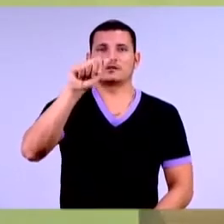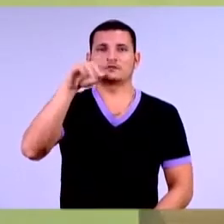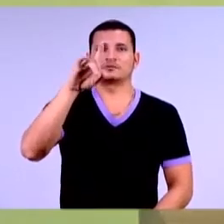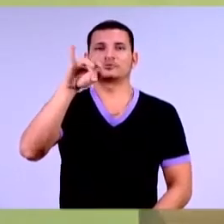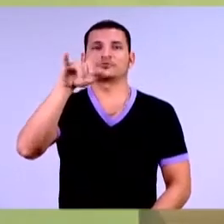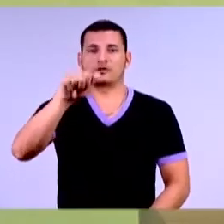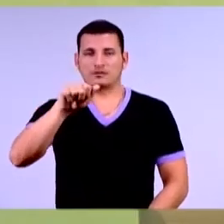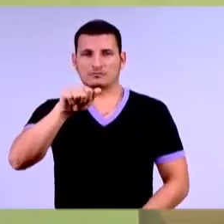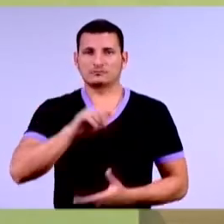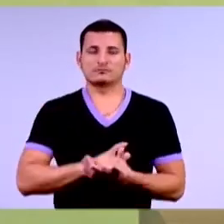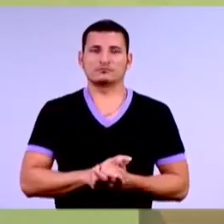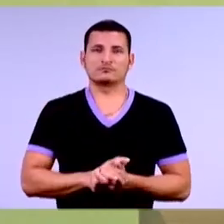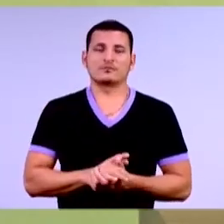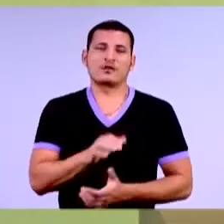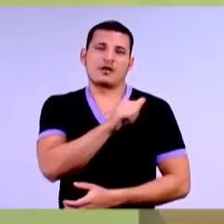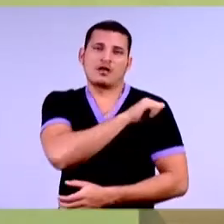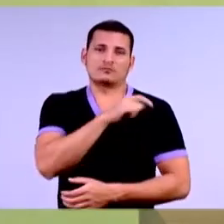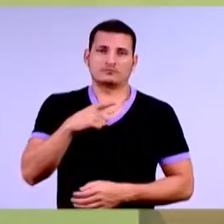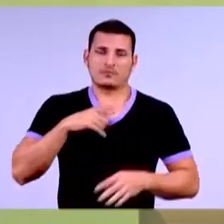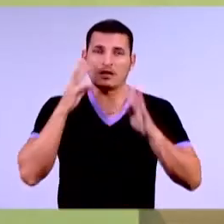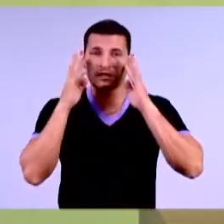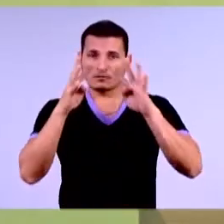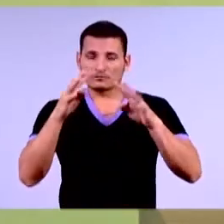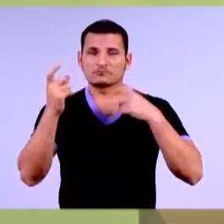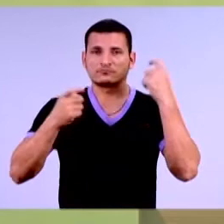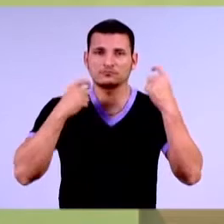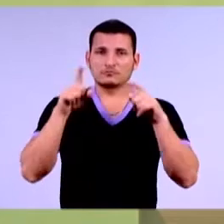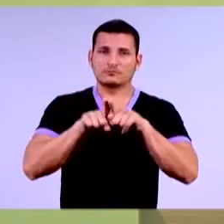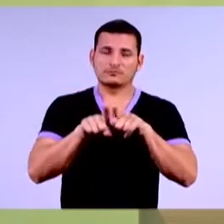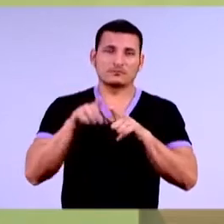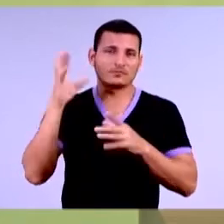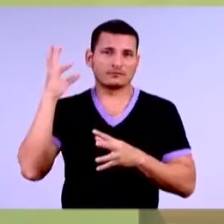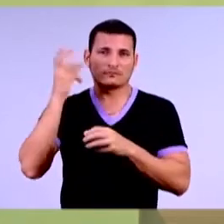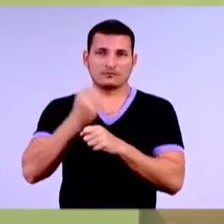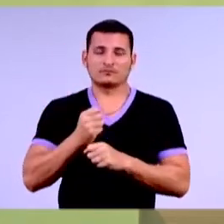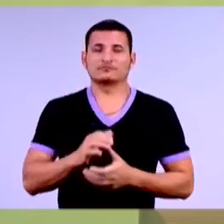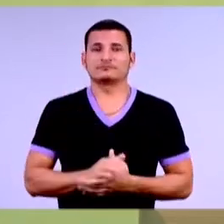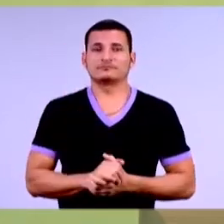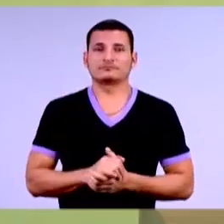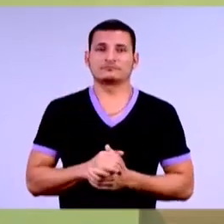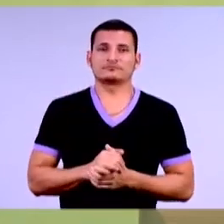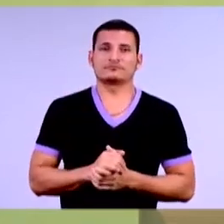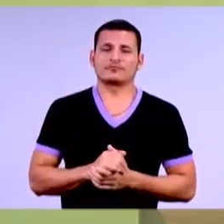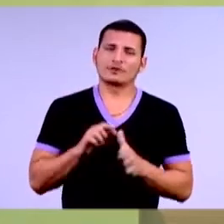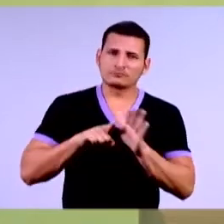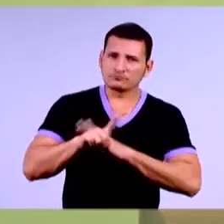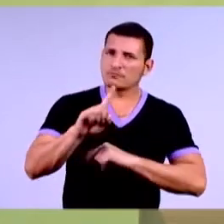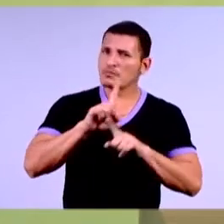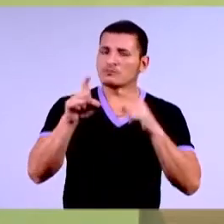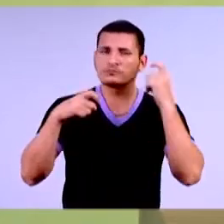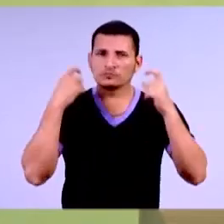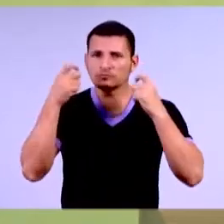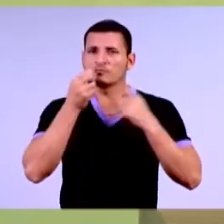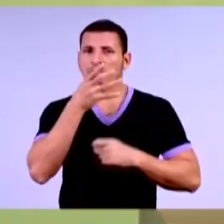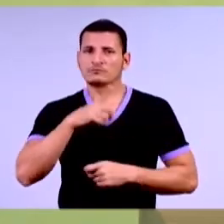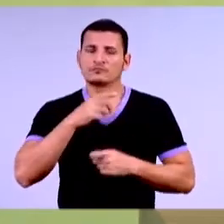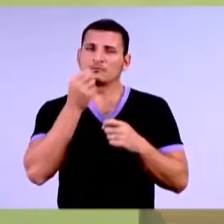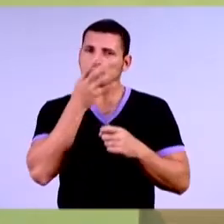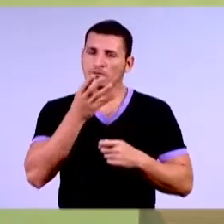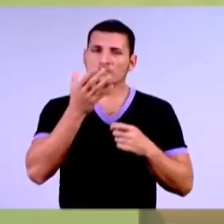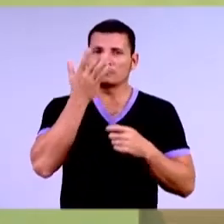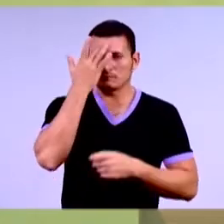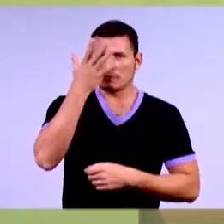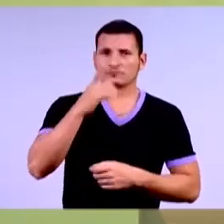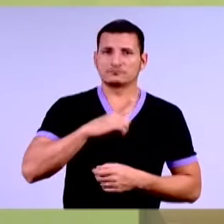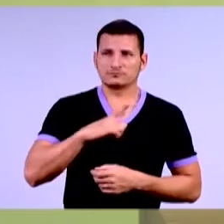revisão e preocupados também não se preocupem a prova está muito boa fácil com essa explicação